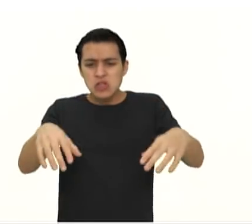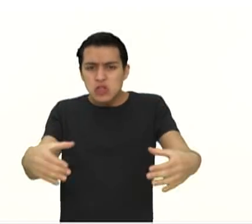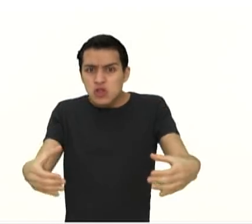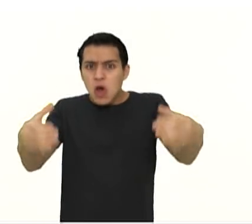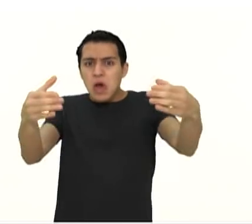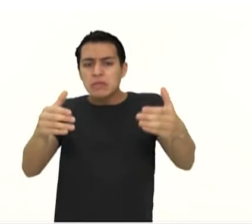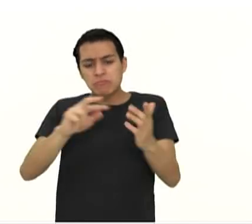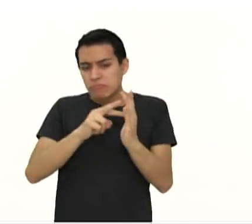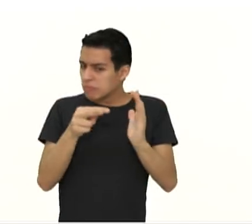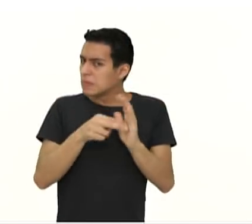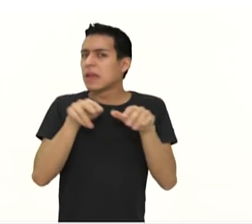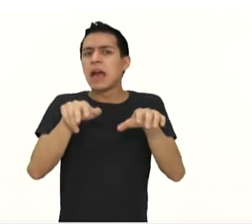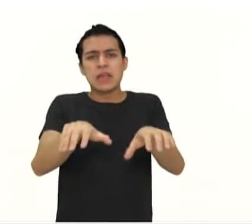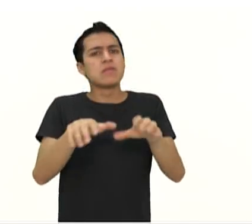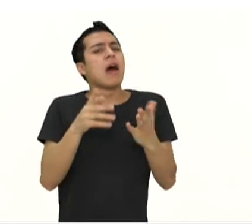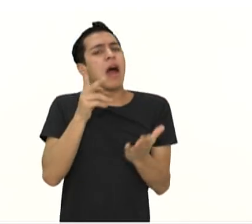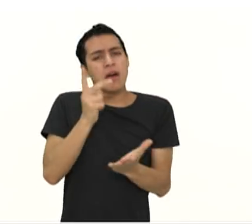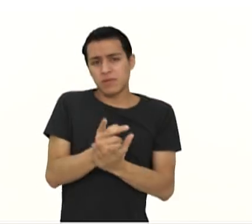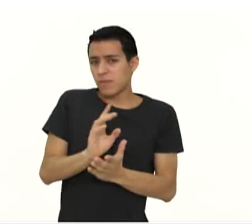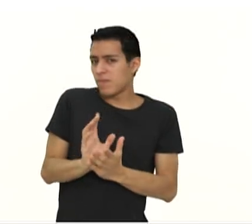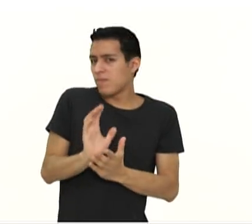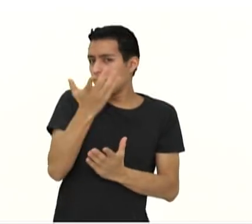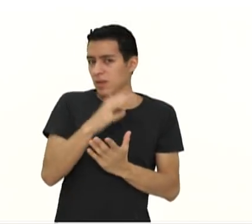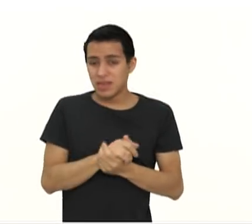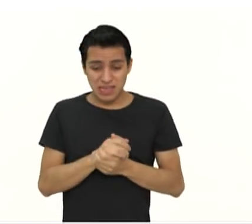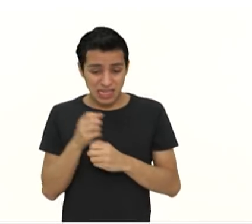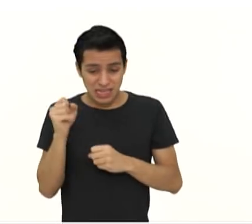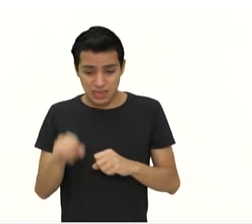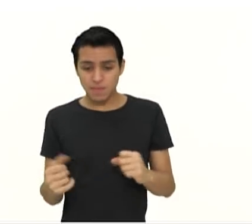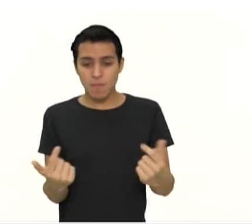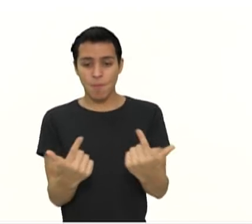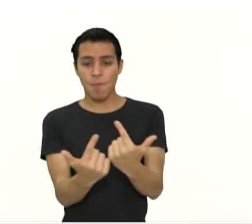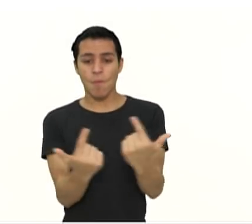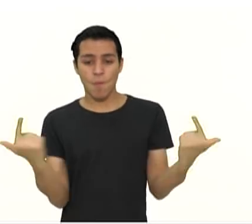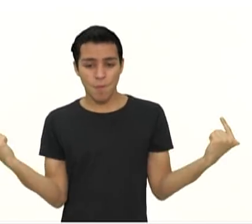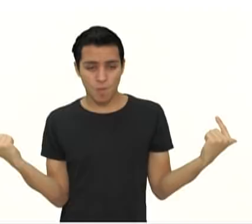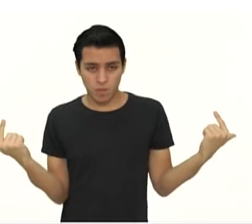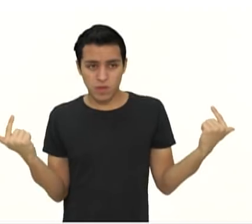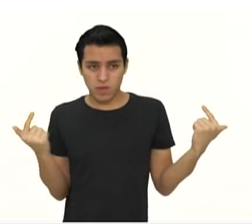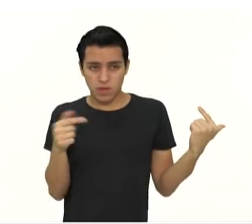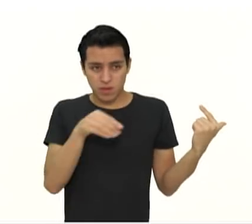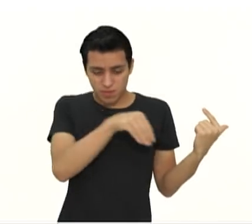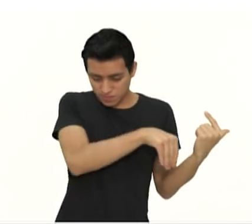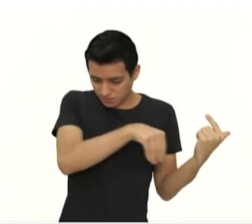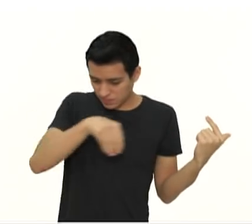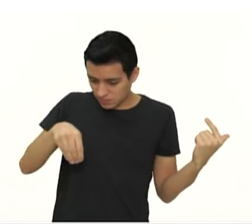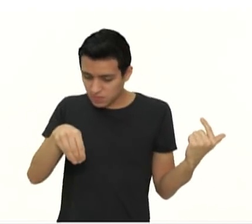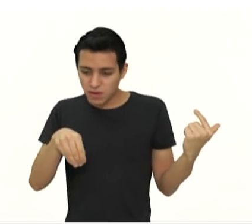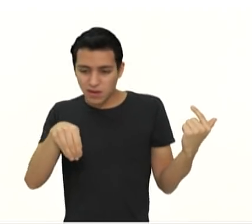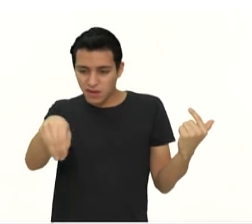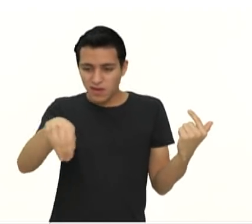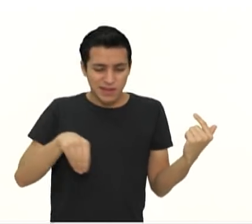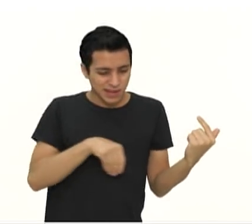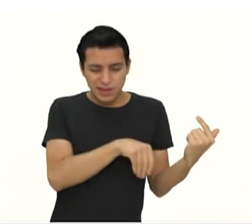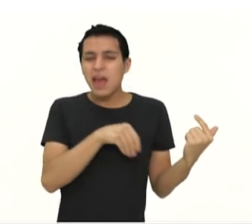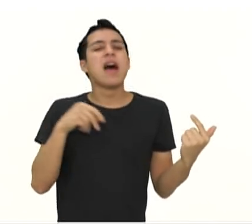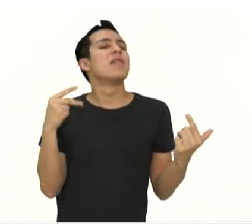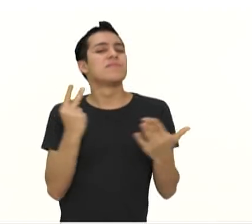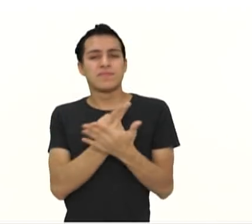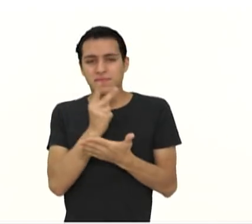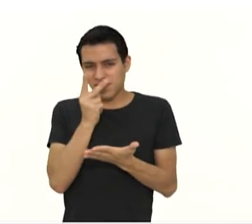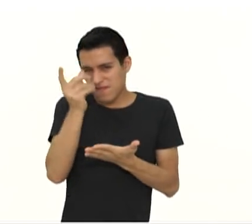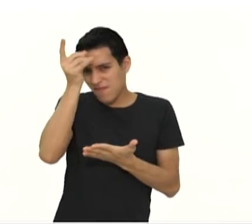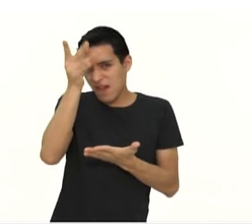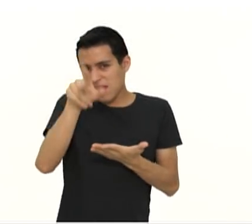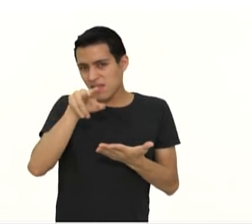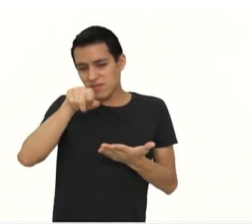xadrez. Principalmente se seu rei estiver, né, para os lados do jogo, ou para cima, ou nos lados aqui, vai ser